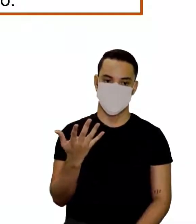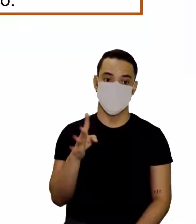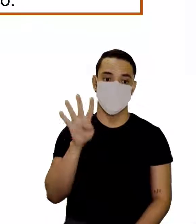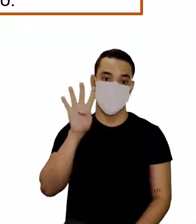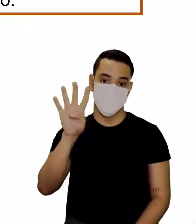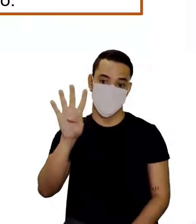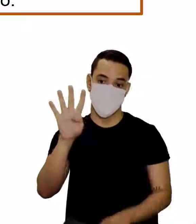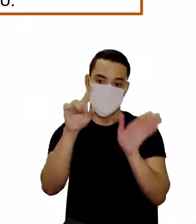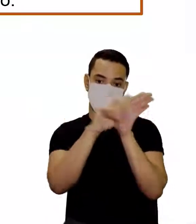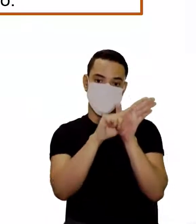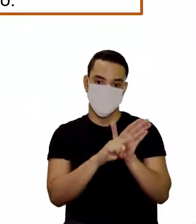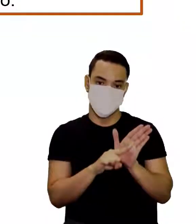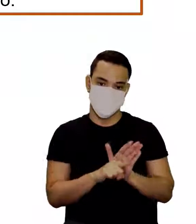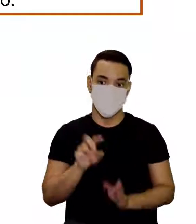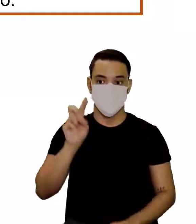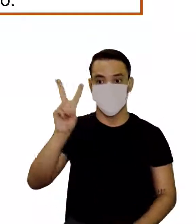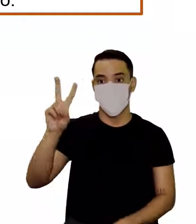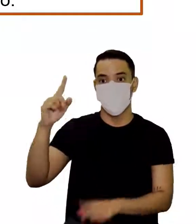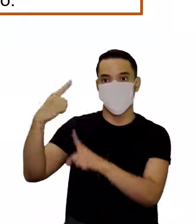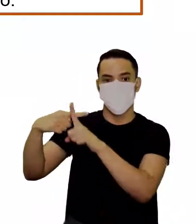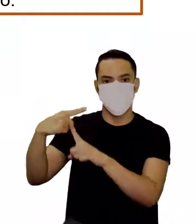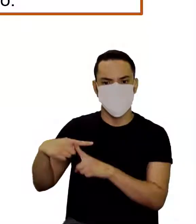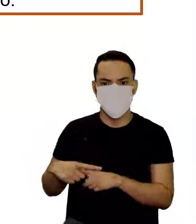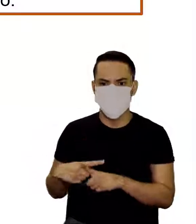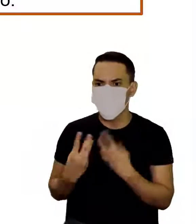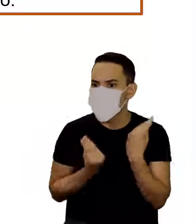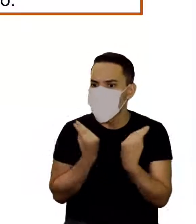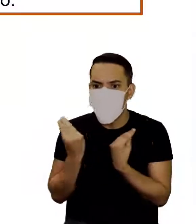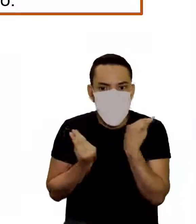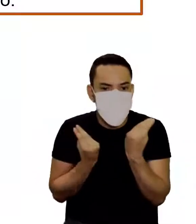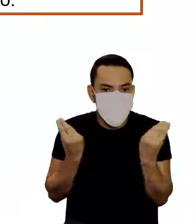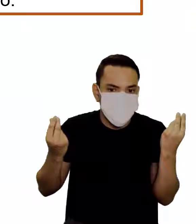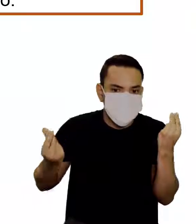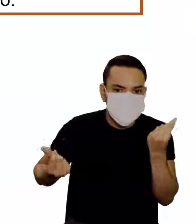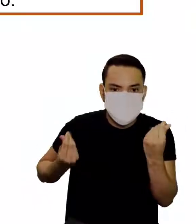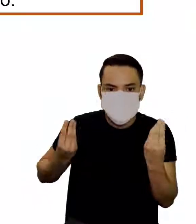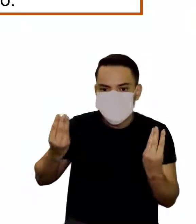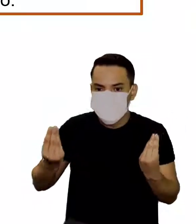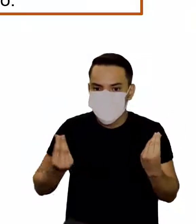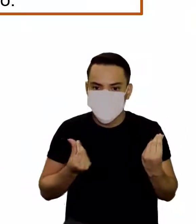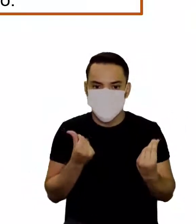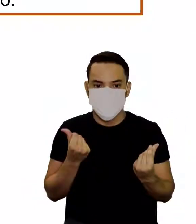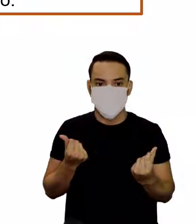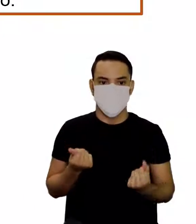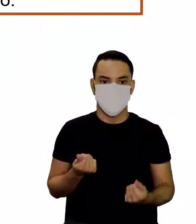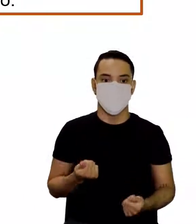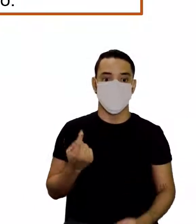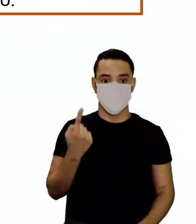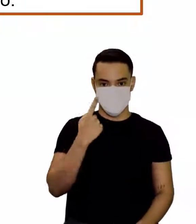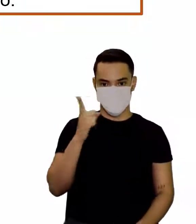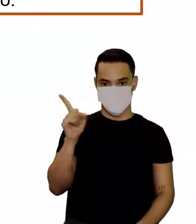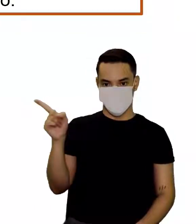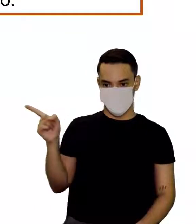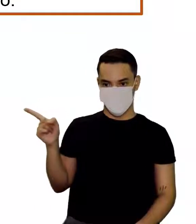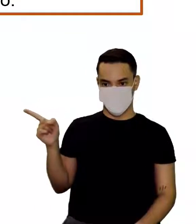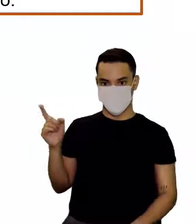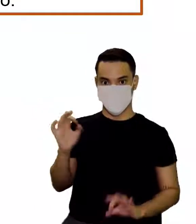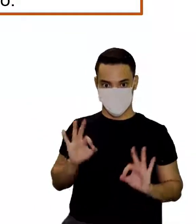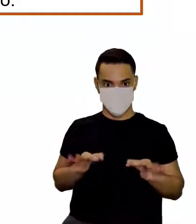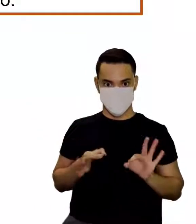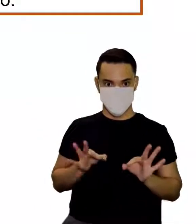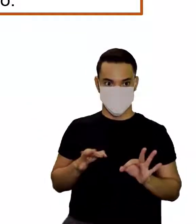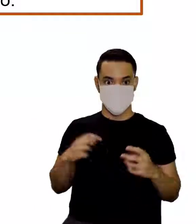4 negativos e 2 positivos. Aí você fala, professor, mas como é que vai ficar isso? Eu vou voltar aqui, ó. 4 negativos e 2 positivos, certo?